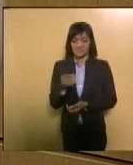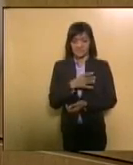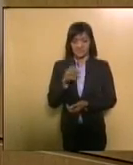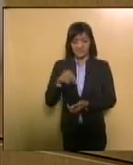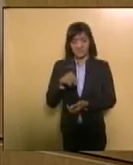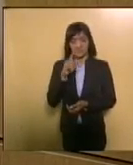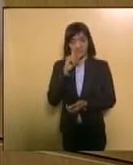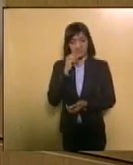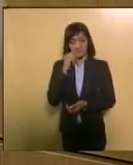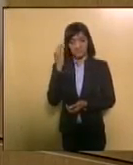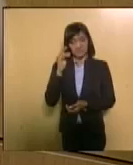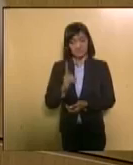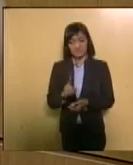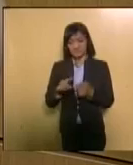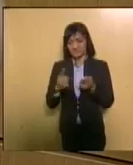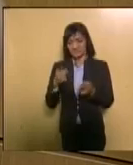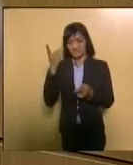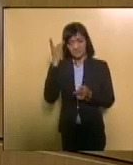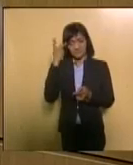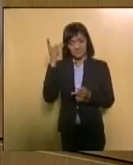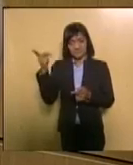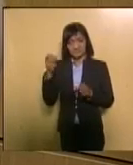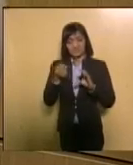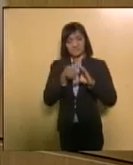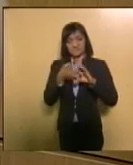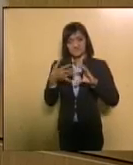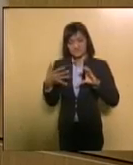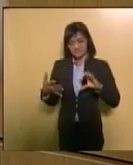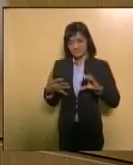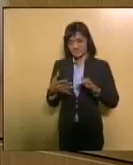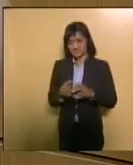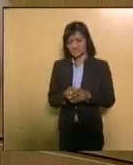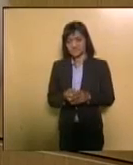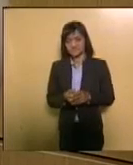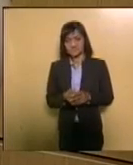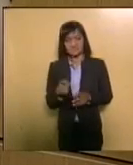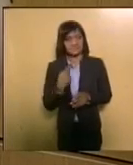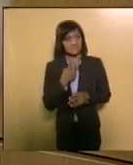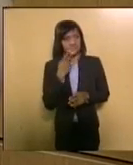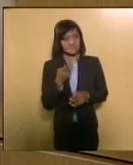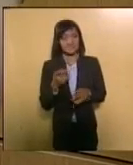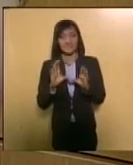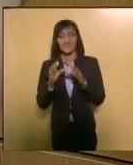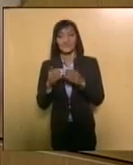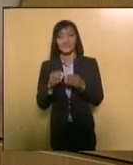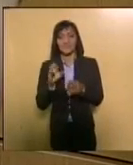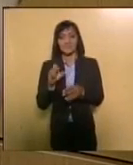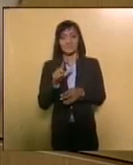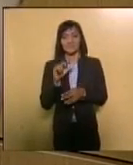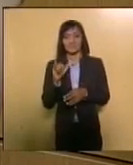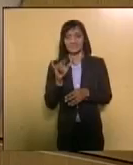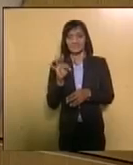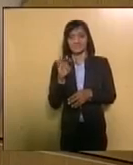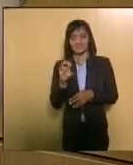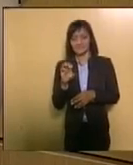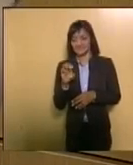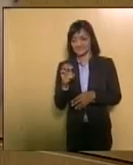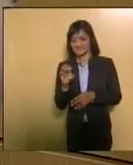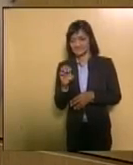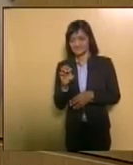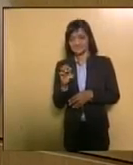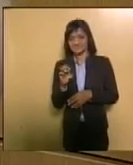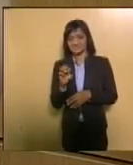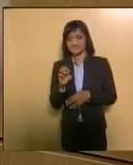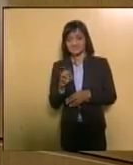aqui mas em São Paulo é uma característica que a gente vem acompanhando que é o que a gente tá chamando de os policiais Tropa de Elite então a gente criou no